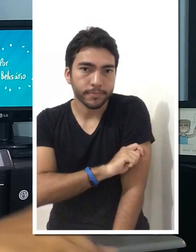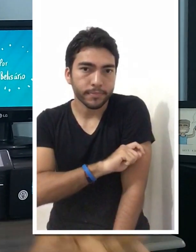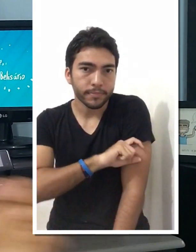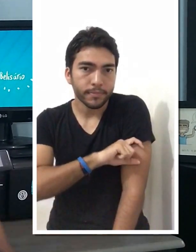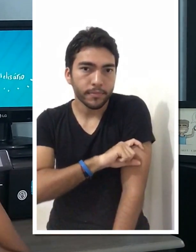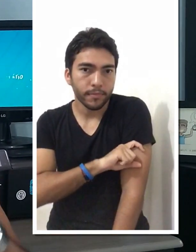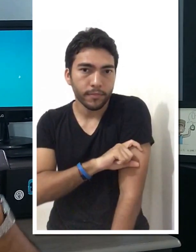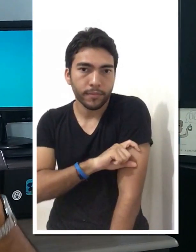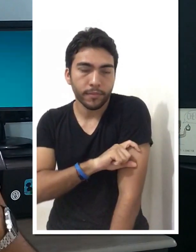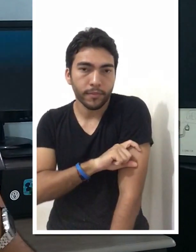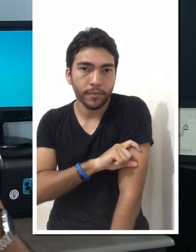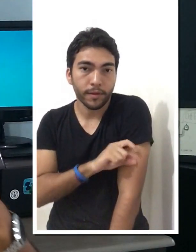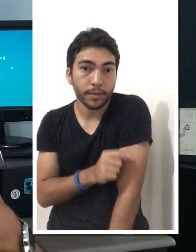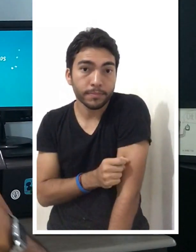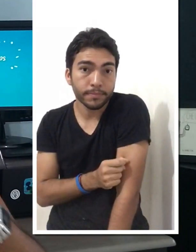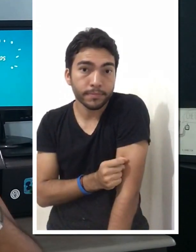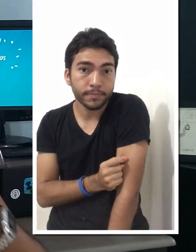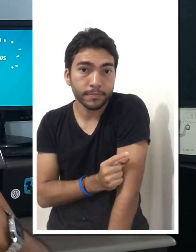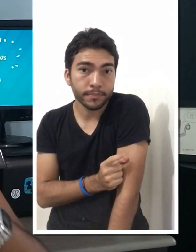e vem aqui.